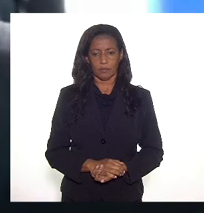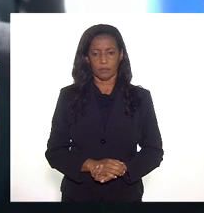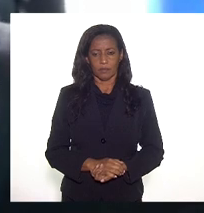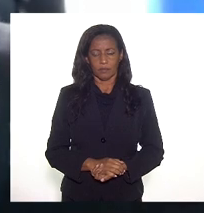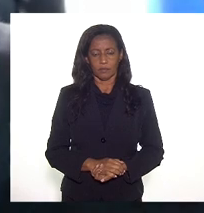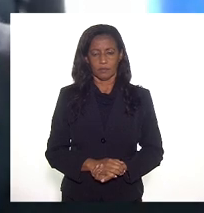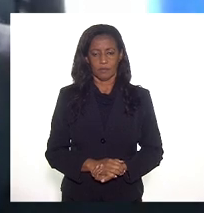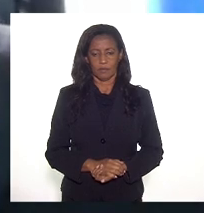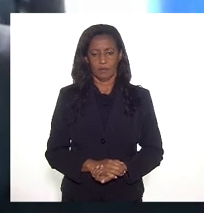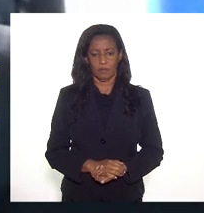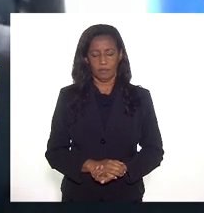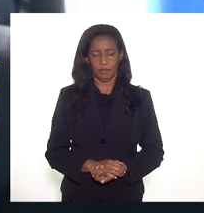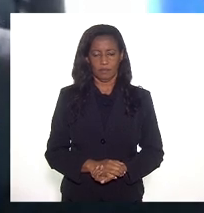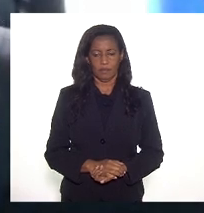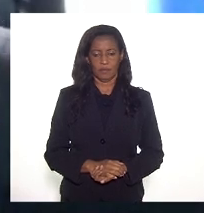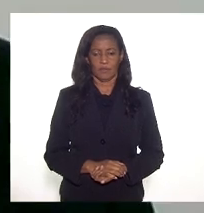estou